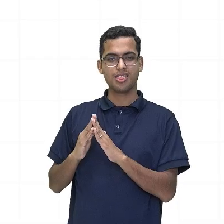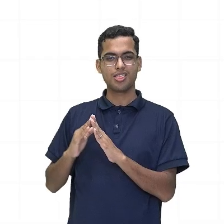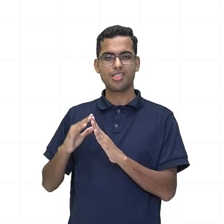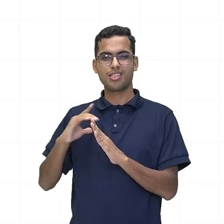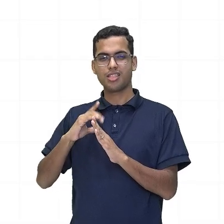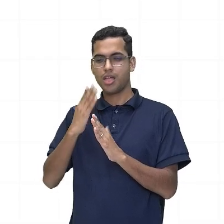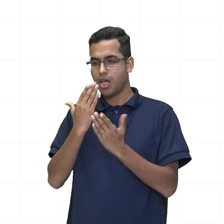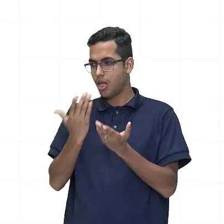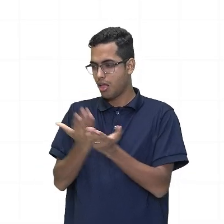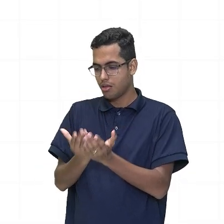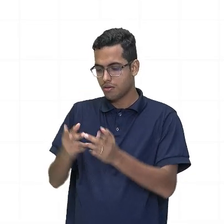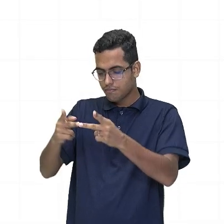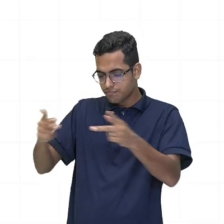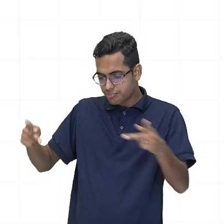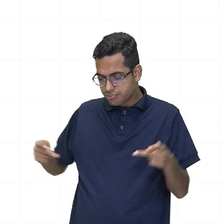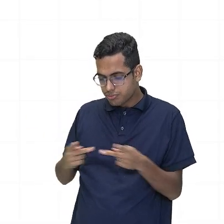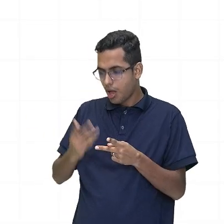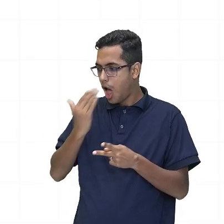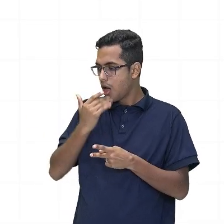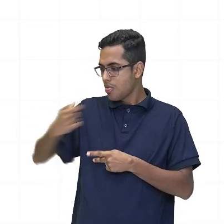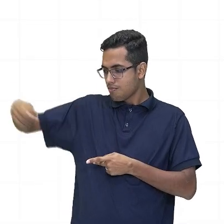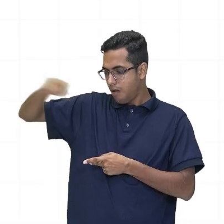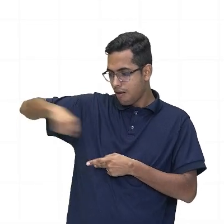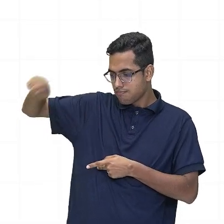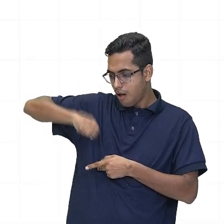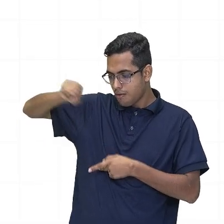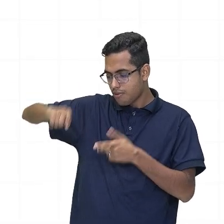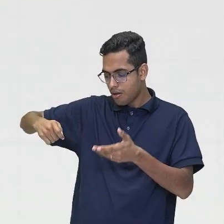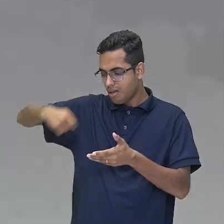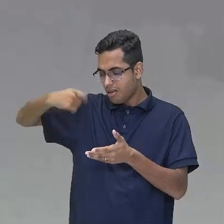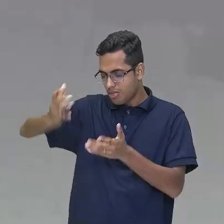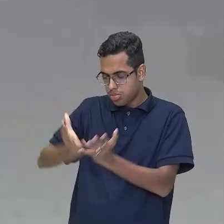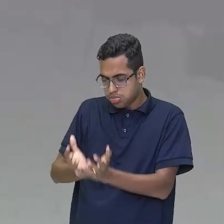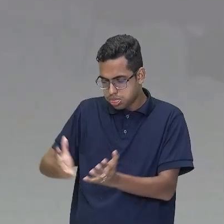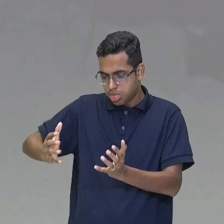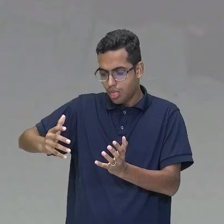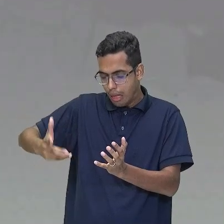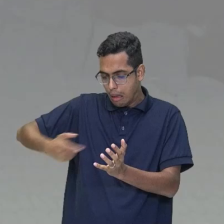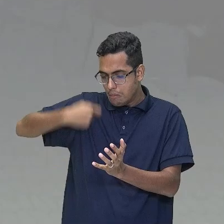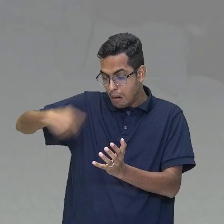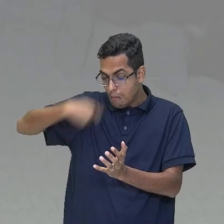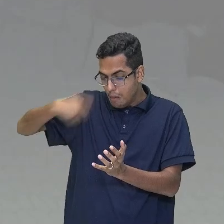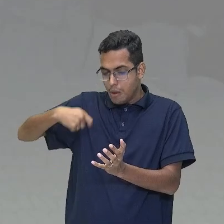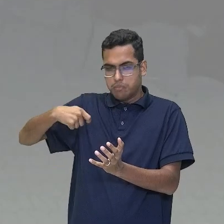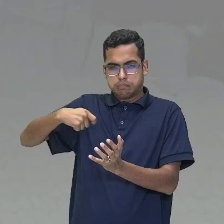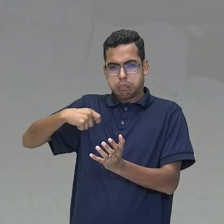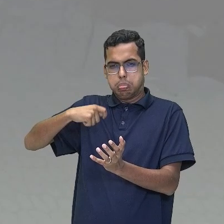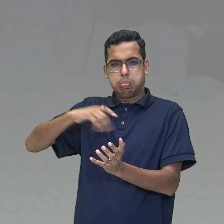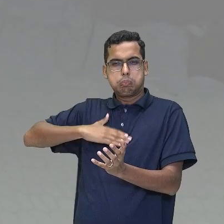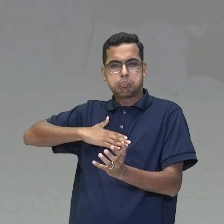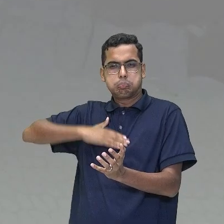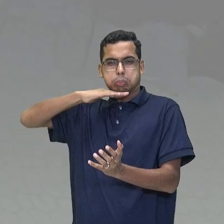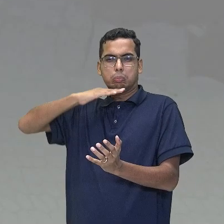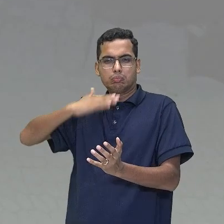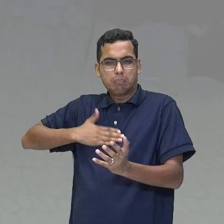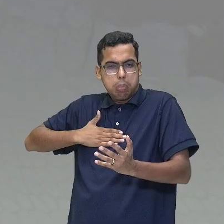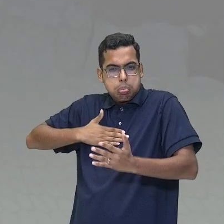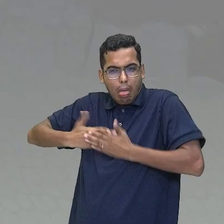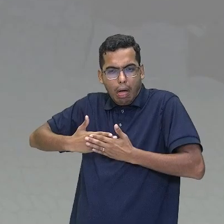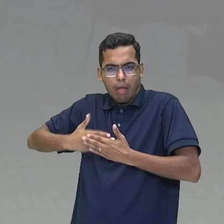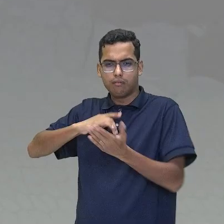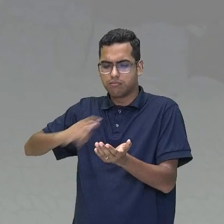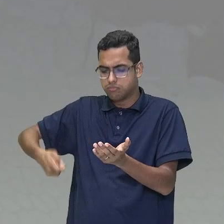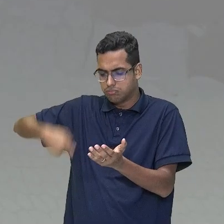nosso prato, joga às vezes mais da metade do prato fora. Olha, quando a gente na escola vê os alunos